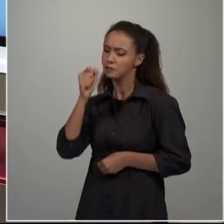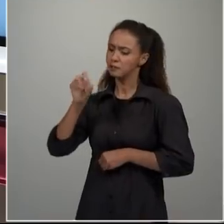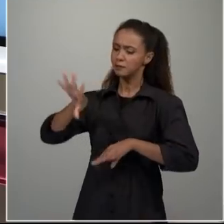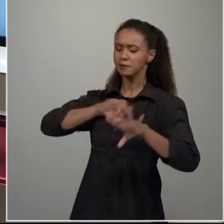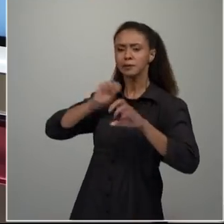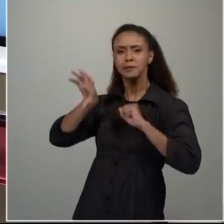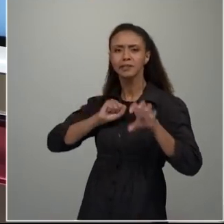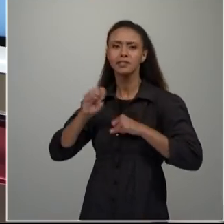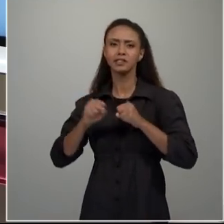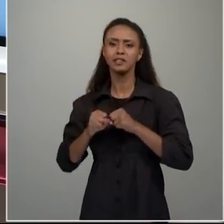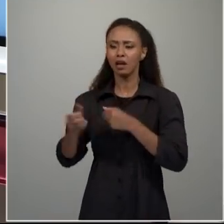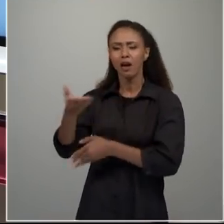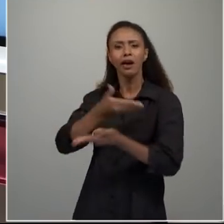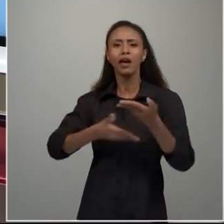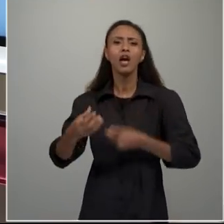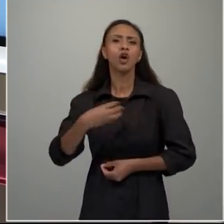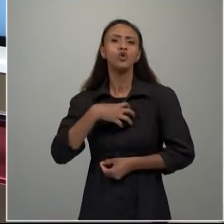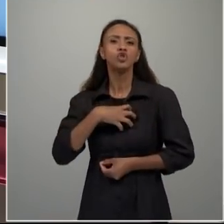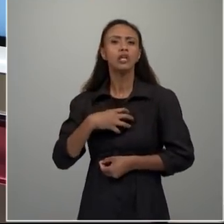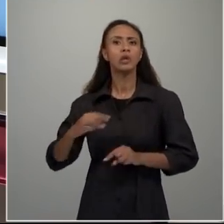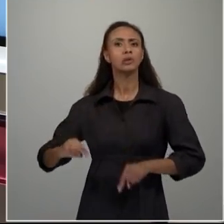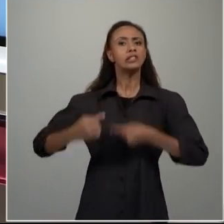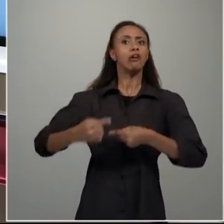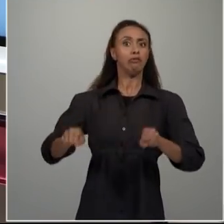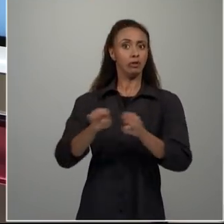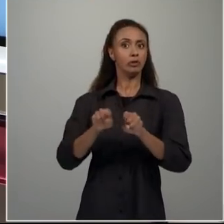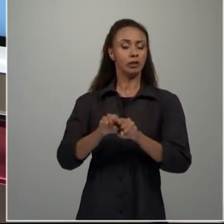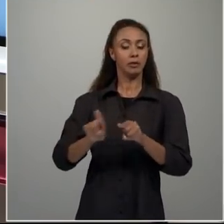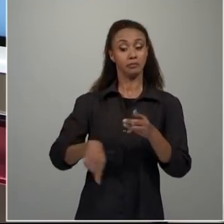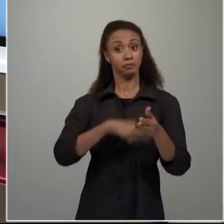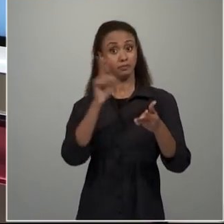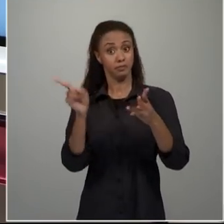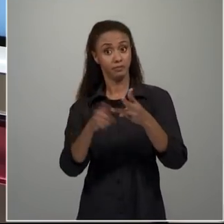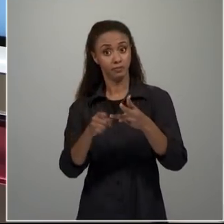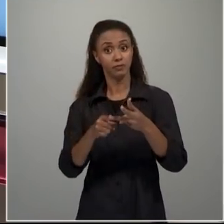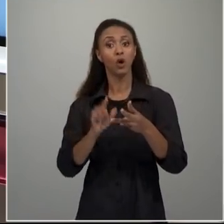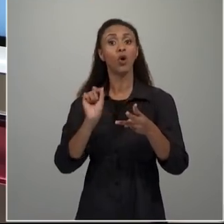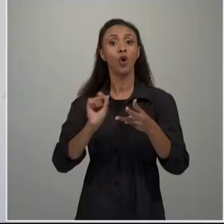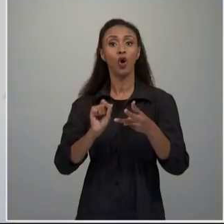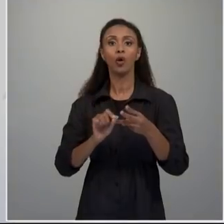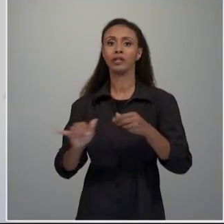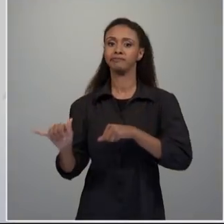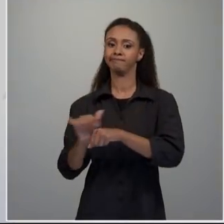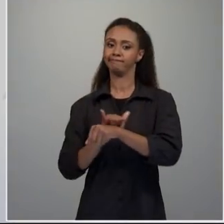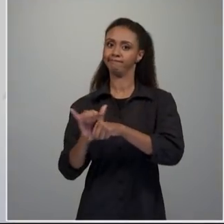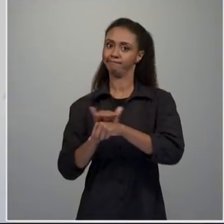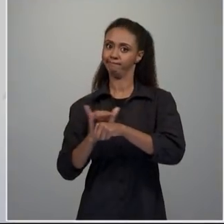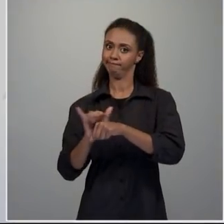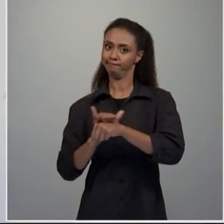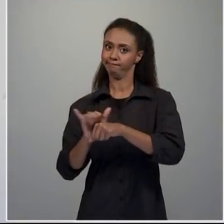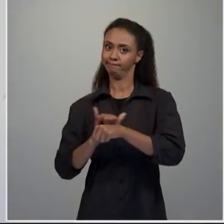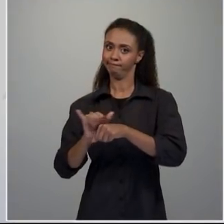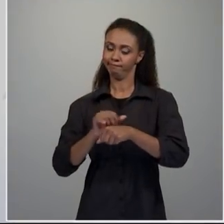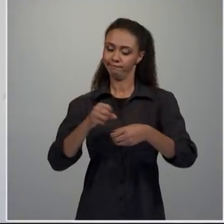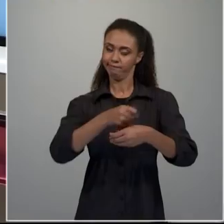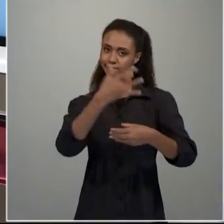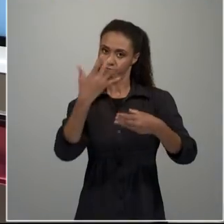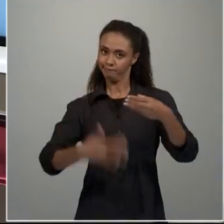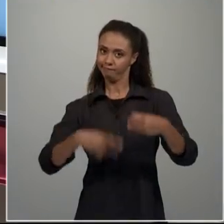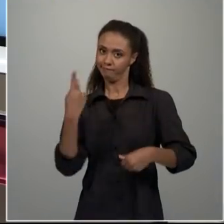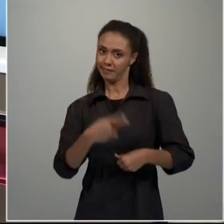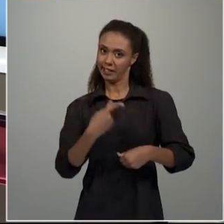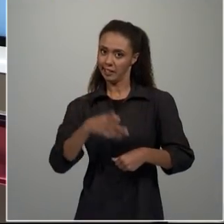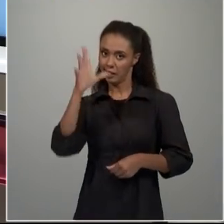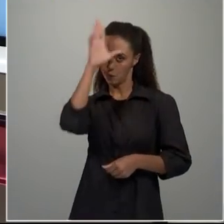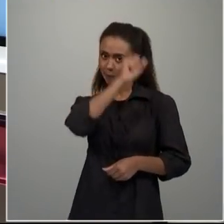interações e quais são os nossos grandes desafios em seguida e uso de estratégias ou seja o conteúdo das nossas aulas quando a gente